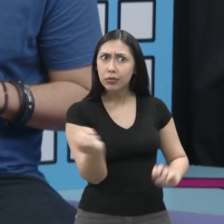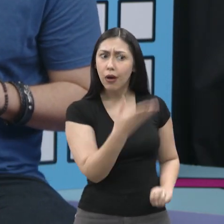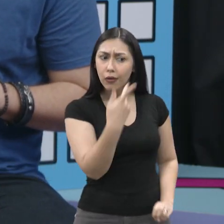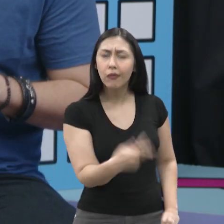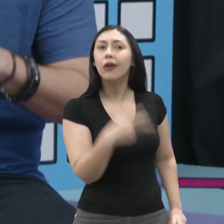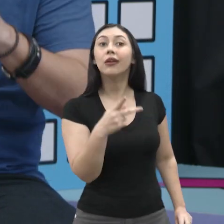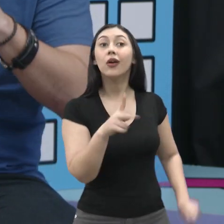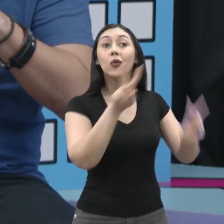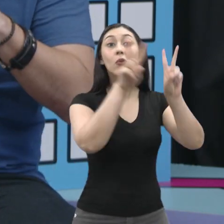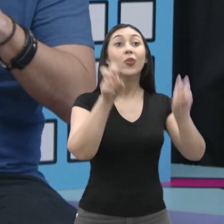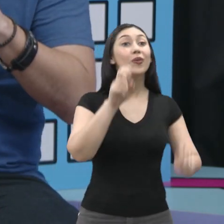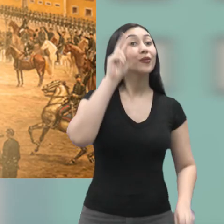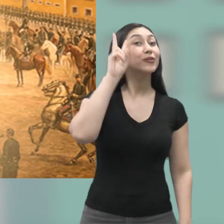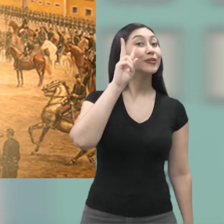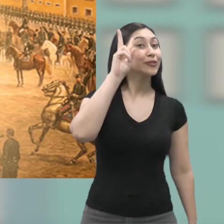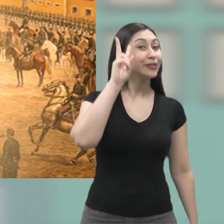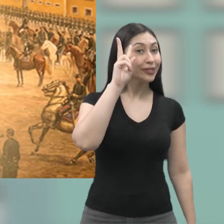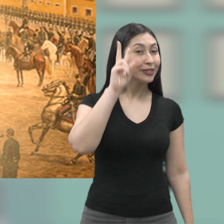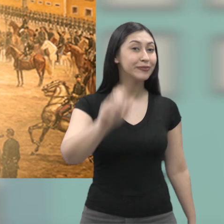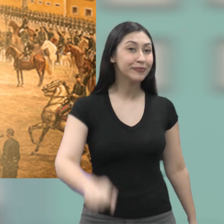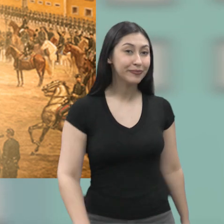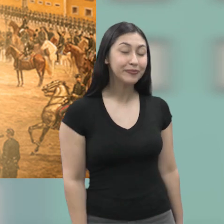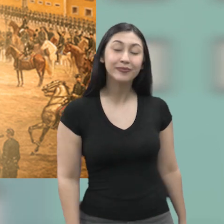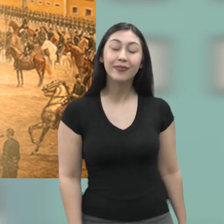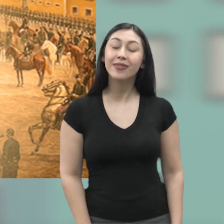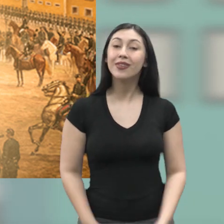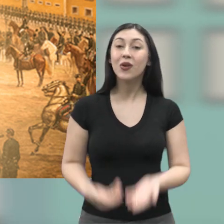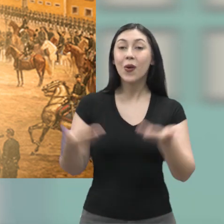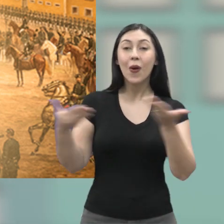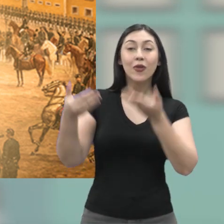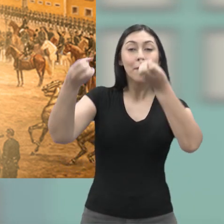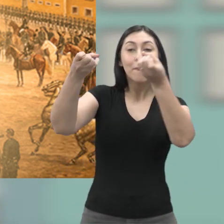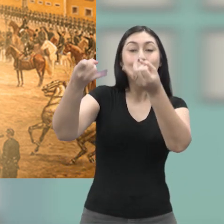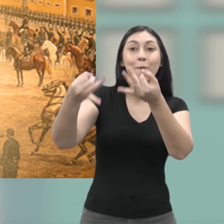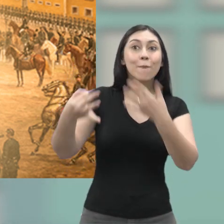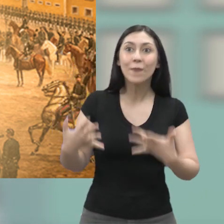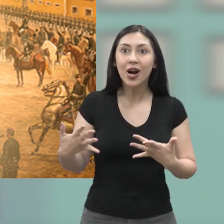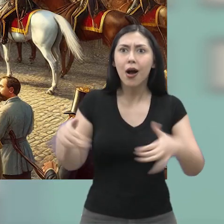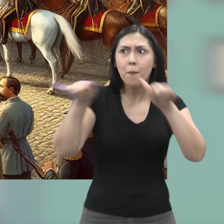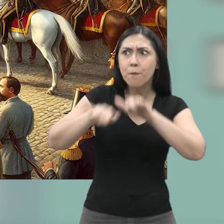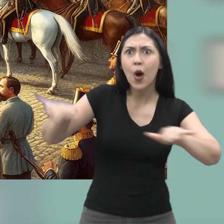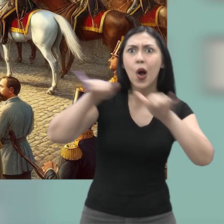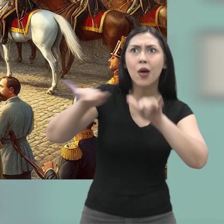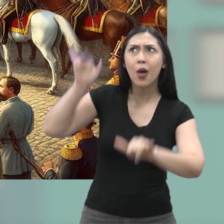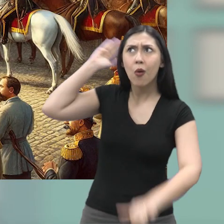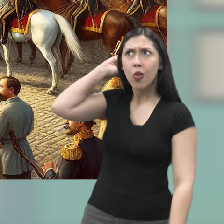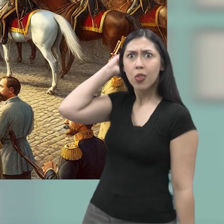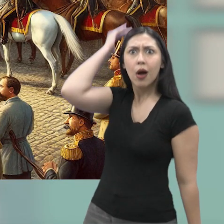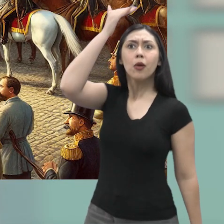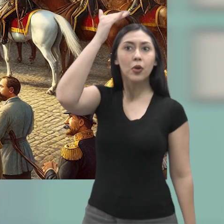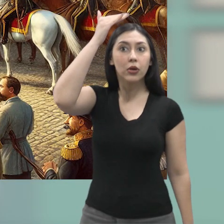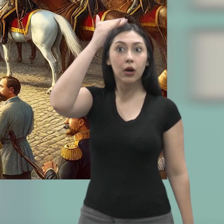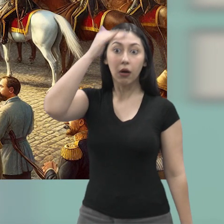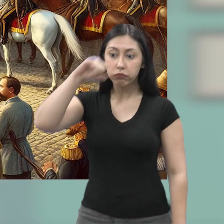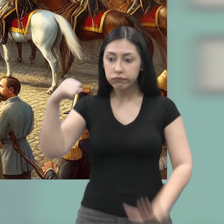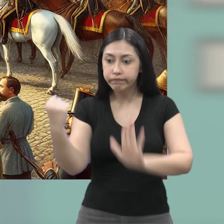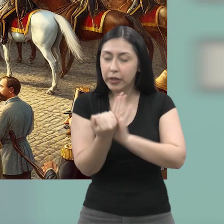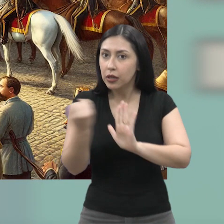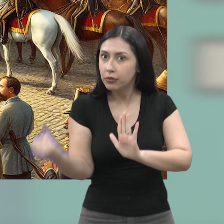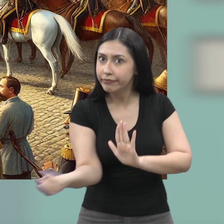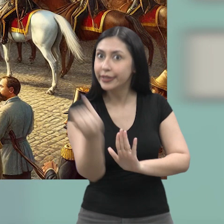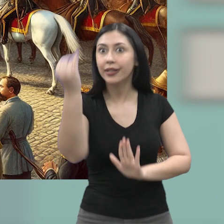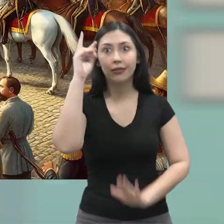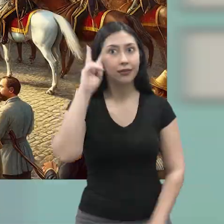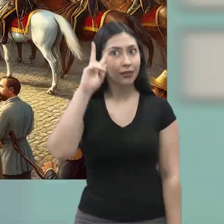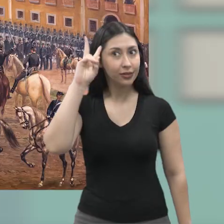gente vai falar de história. A gente fala sobre a proclamação da República, um dos momentos mais importantes da história. O